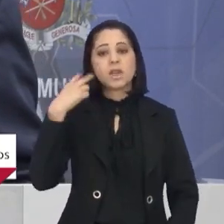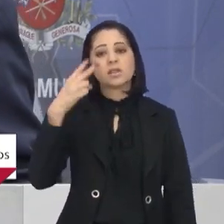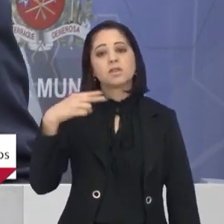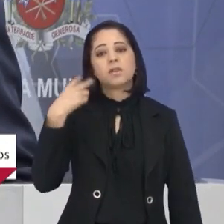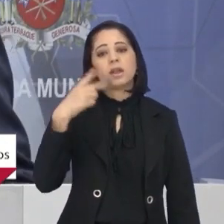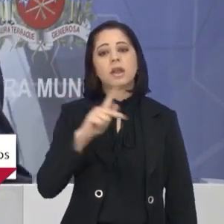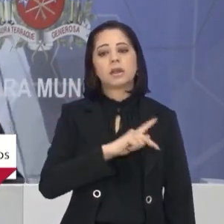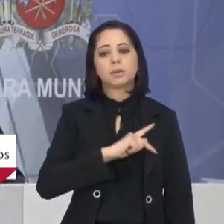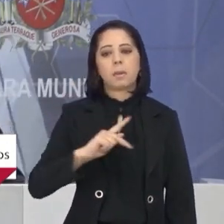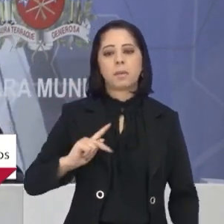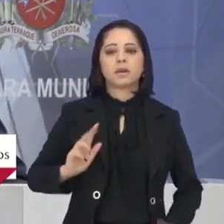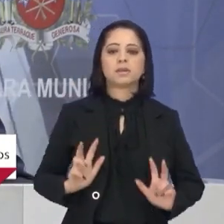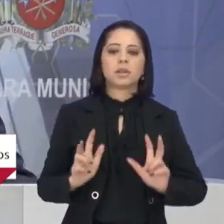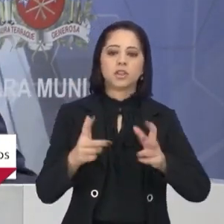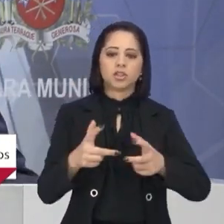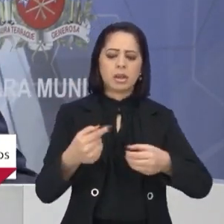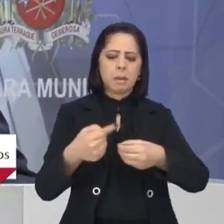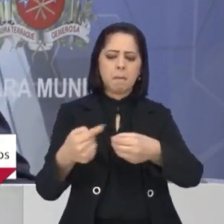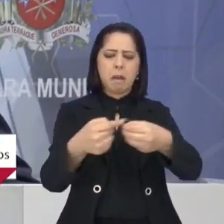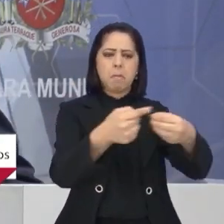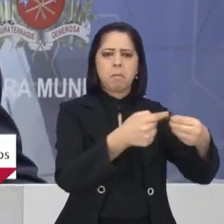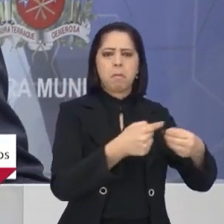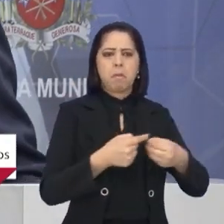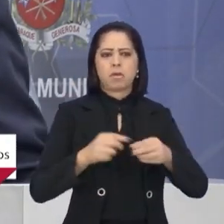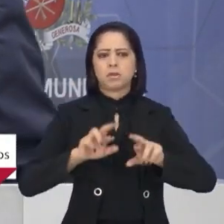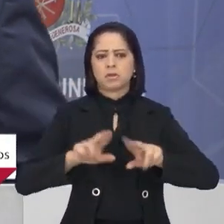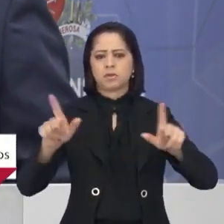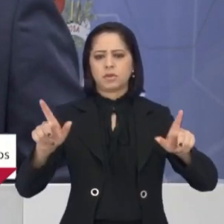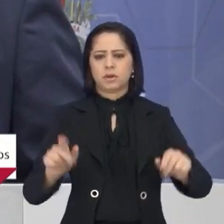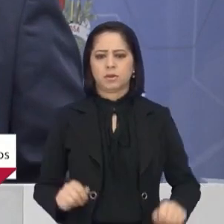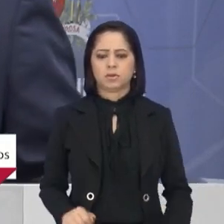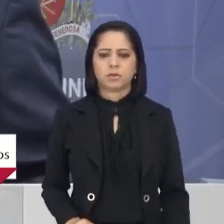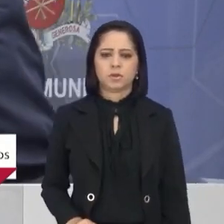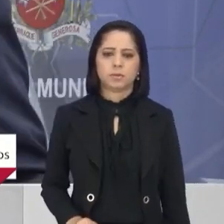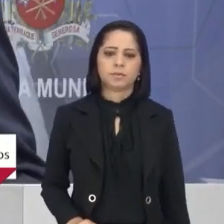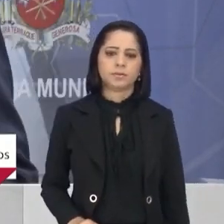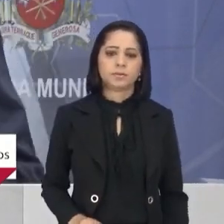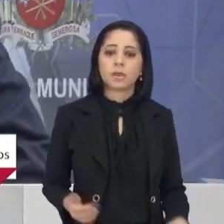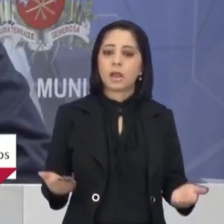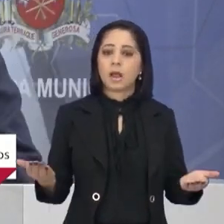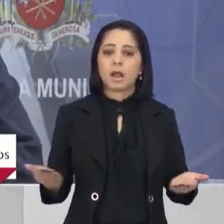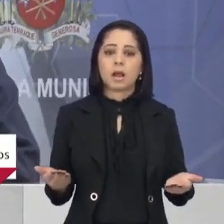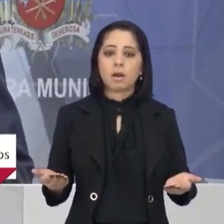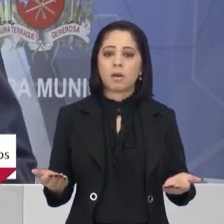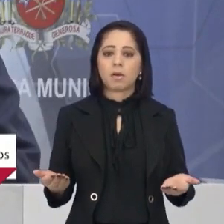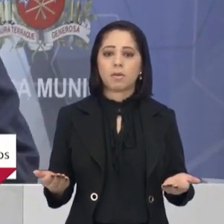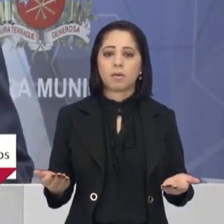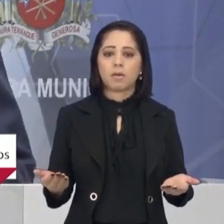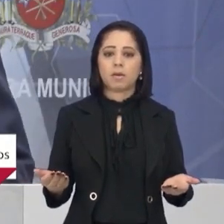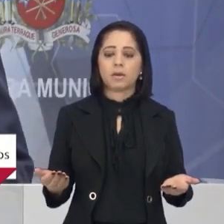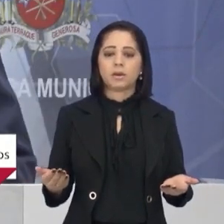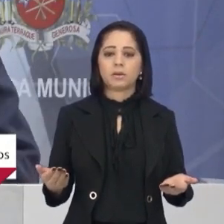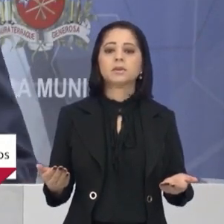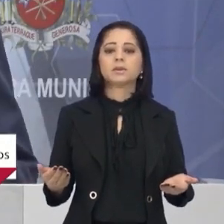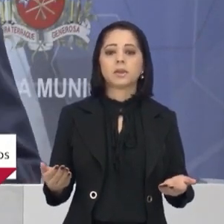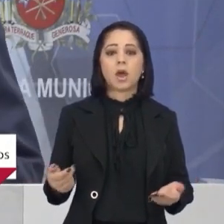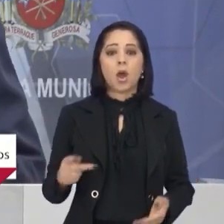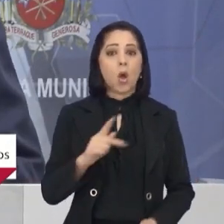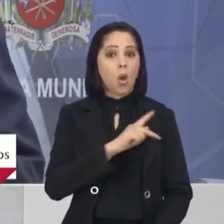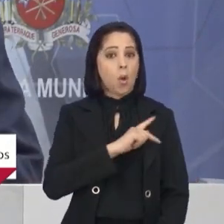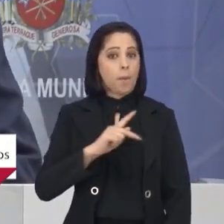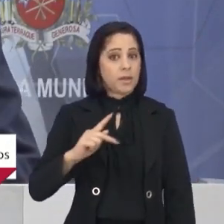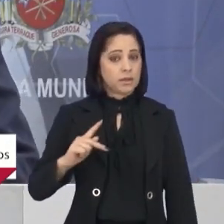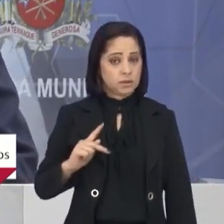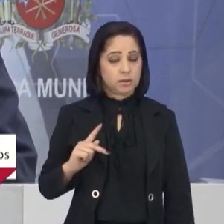presidentes de câmaras nesta solenidade vamos ouvir agora portanto as palavras do presidente do